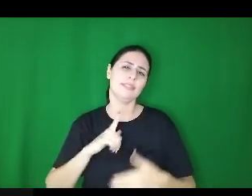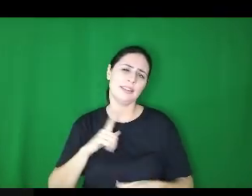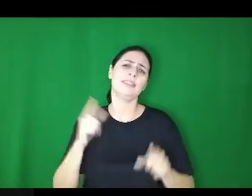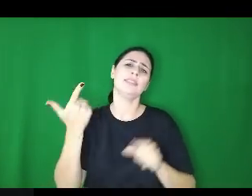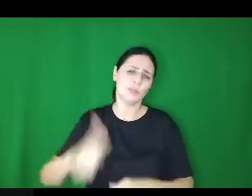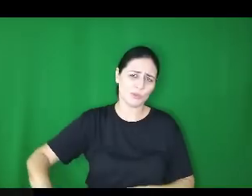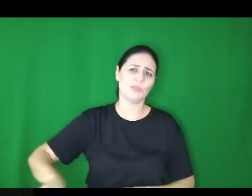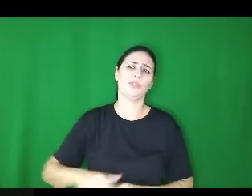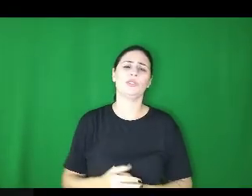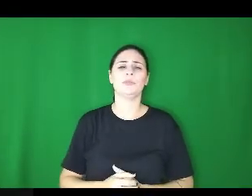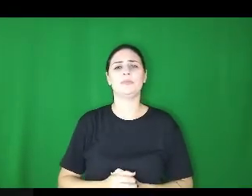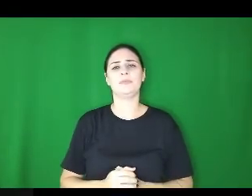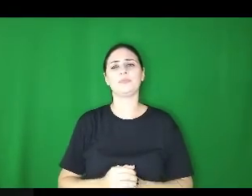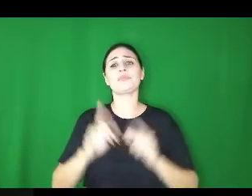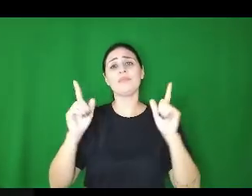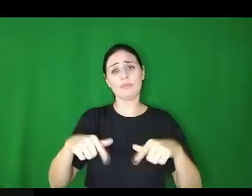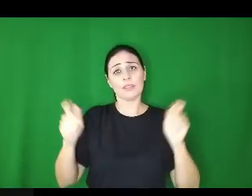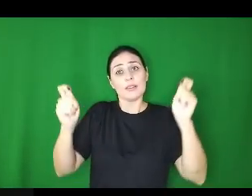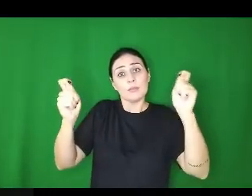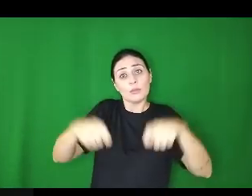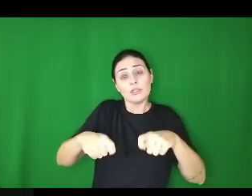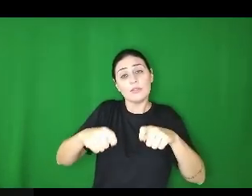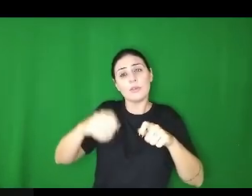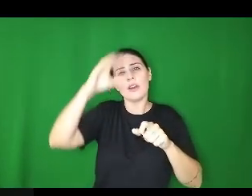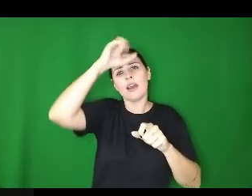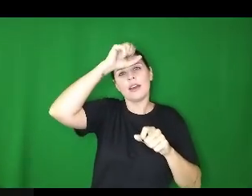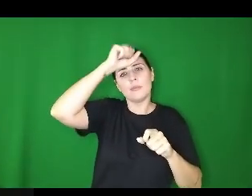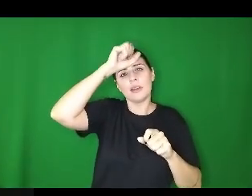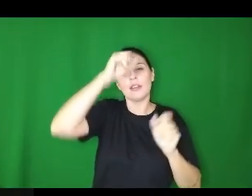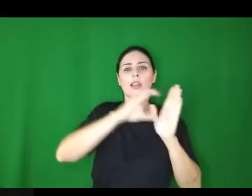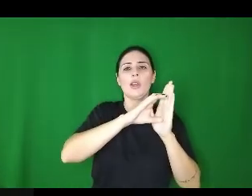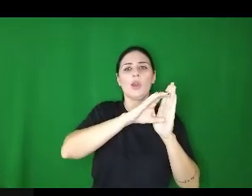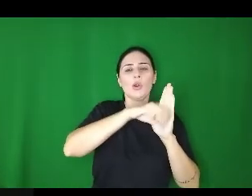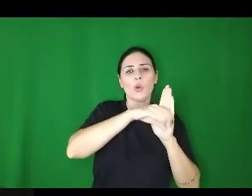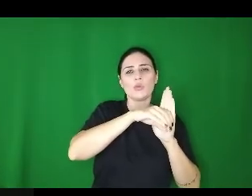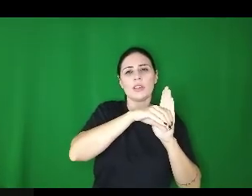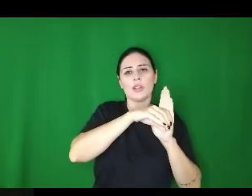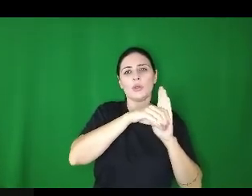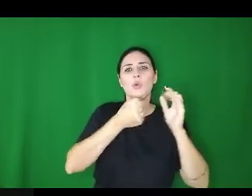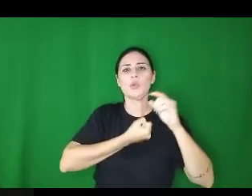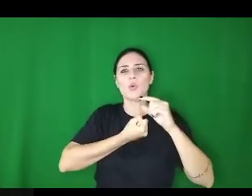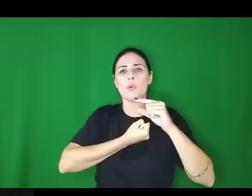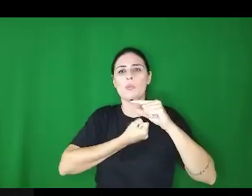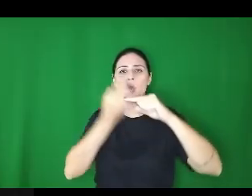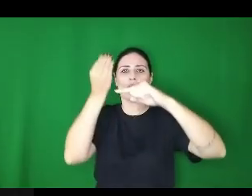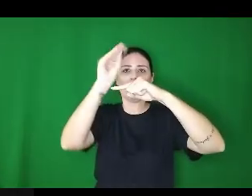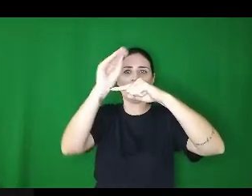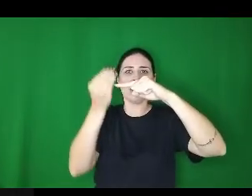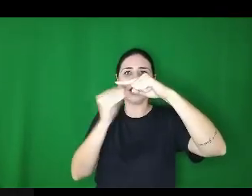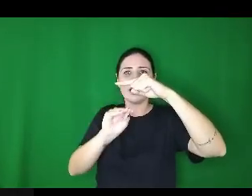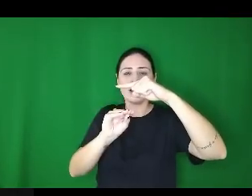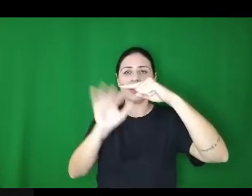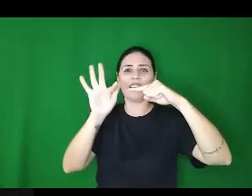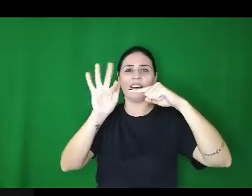alguns desses vão aparecer em outro momento, e outros também, eles são adquiridos. Eles não são adquiridos formalmente, conceitualmente, né? Na